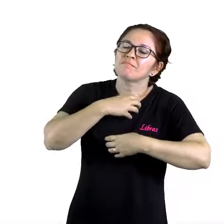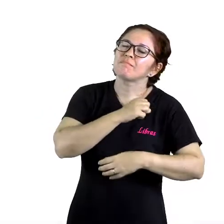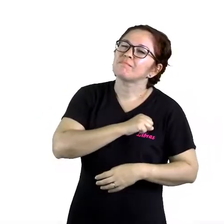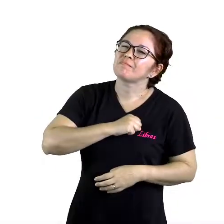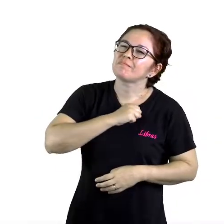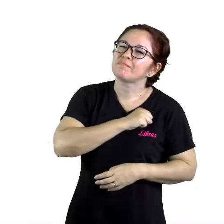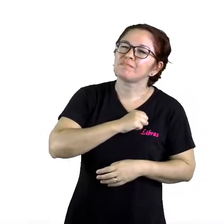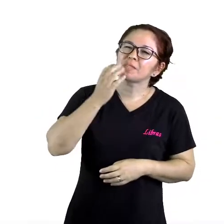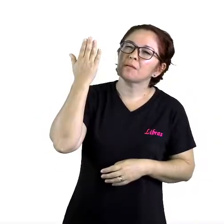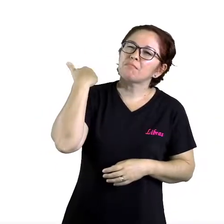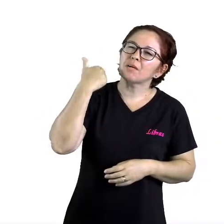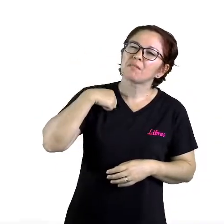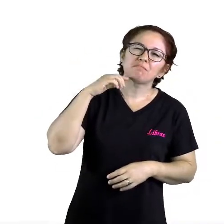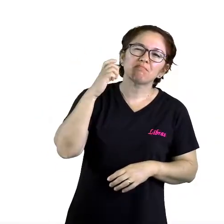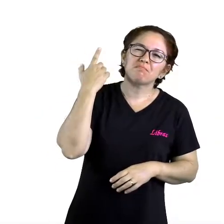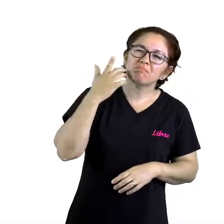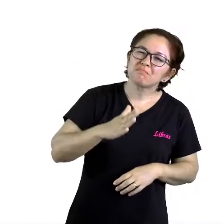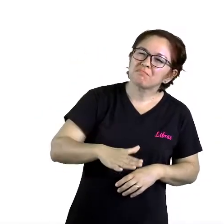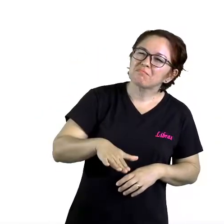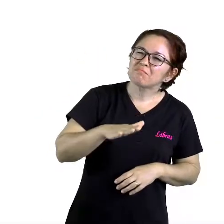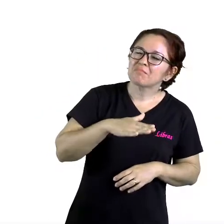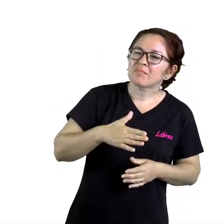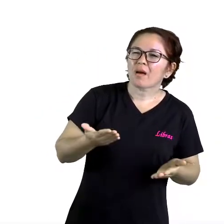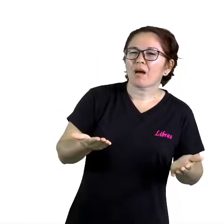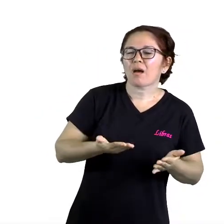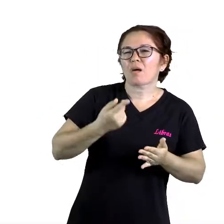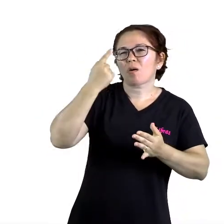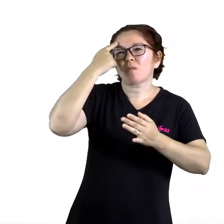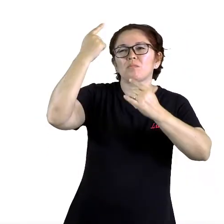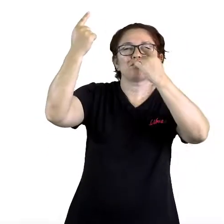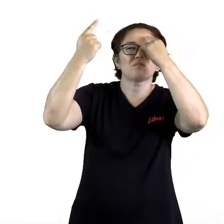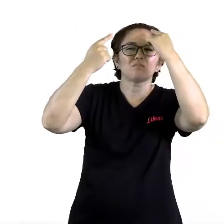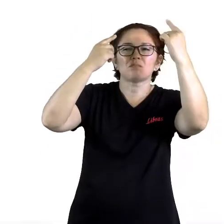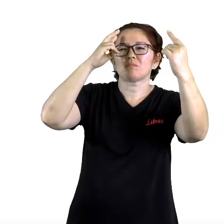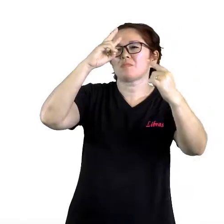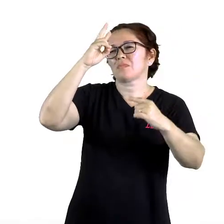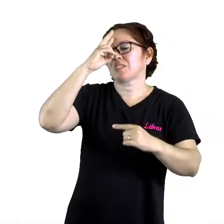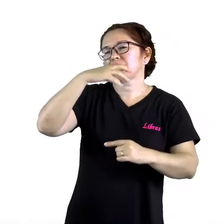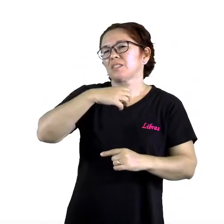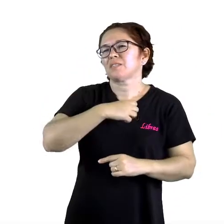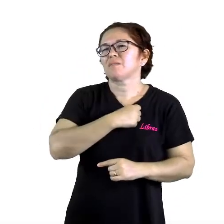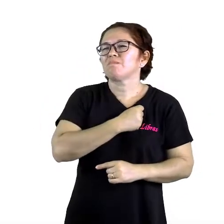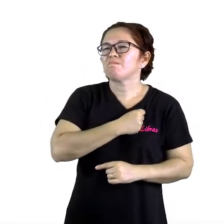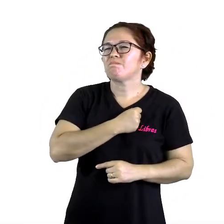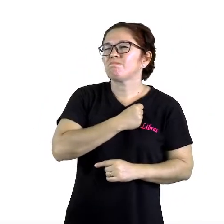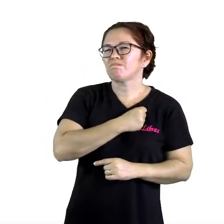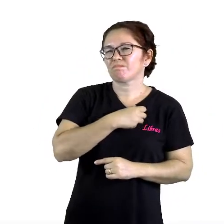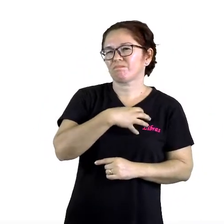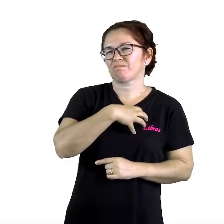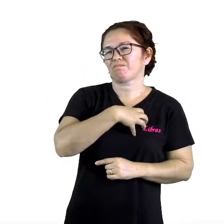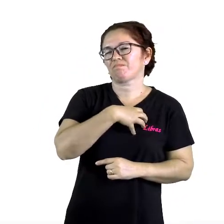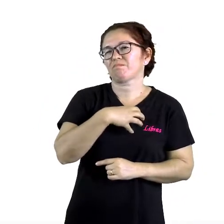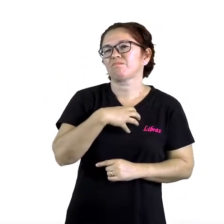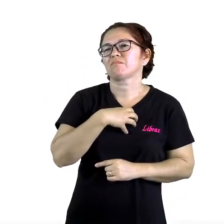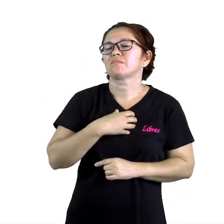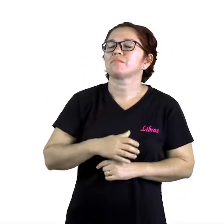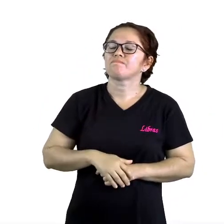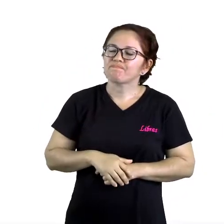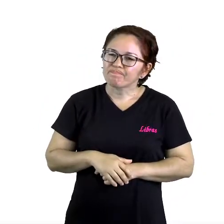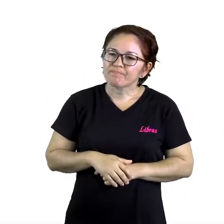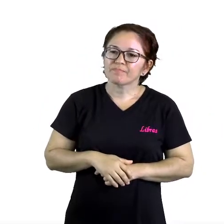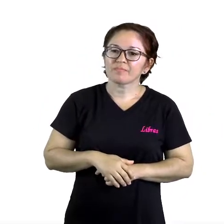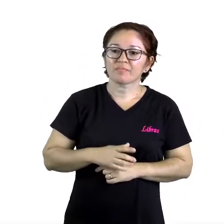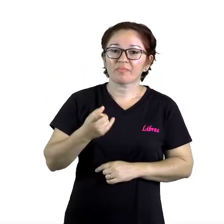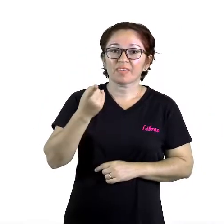do que vivi na infância e agora só carrego as lembranças aquecidas no meu peito. Observem aí no slide que está destacado: